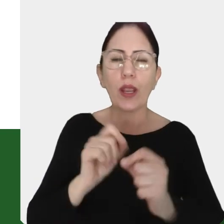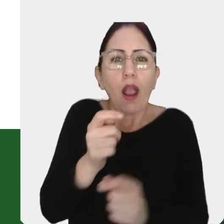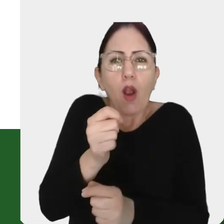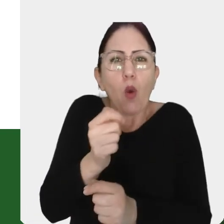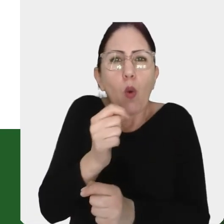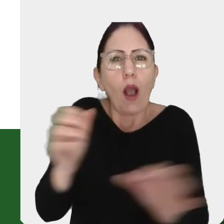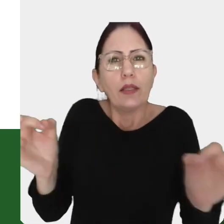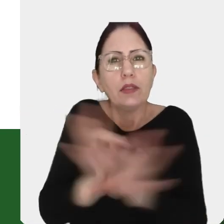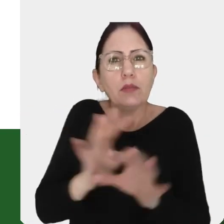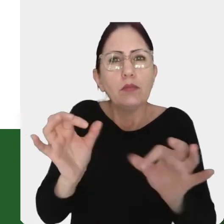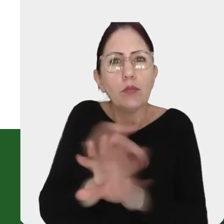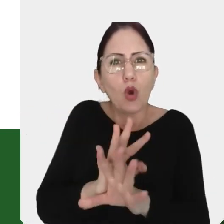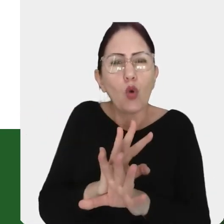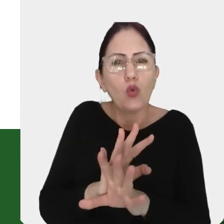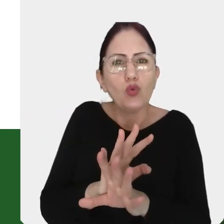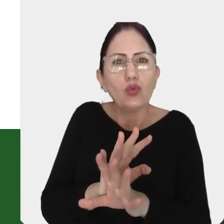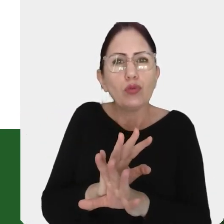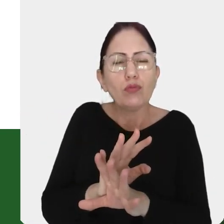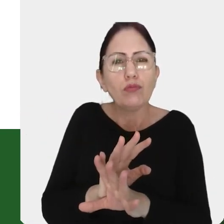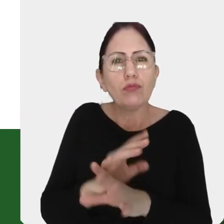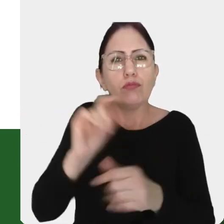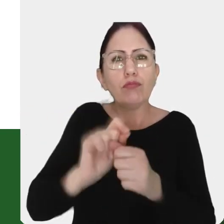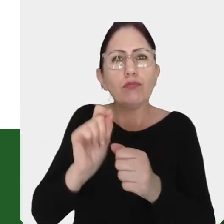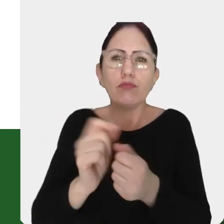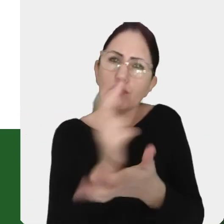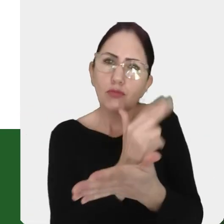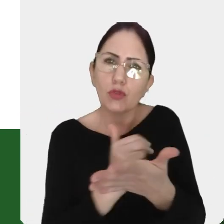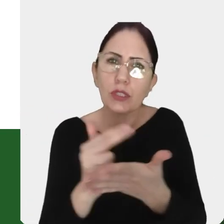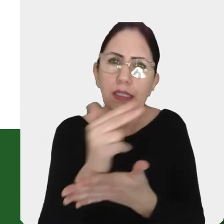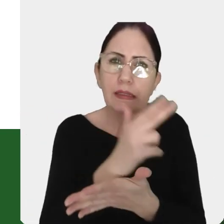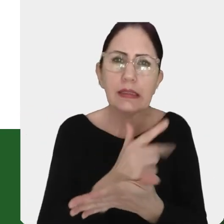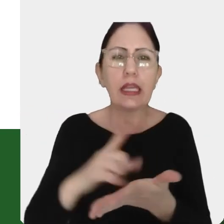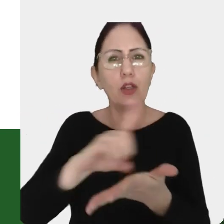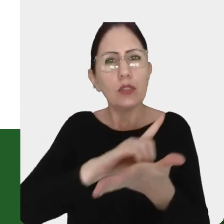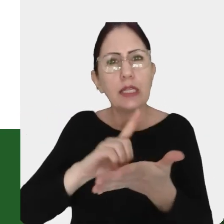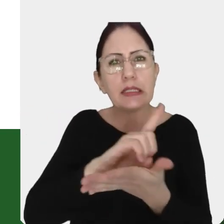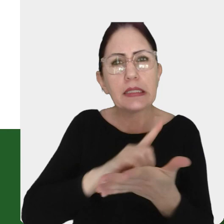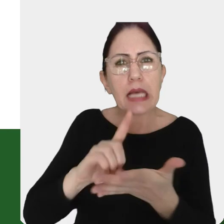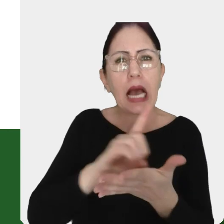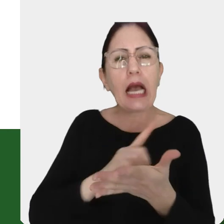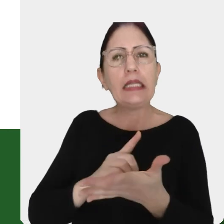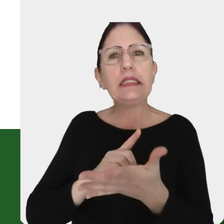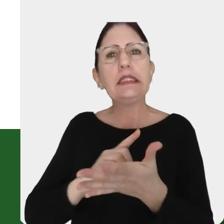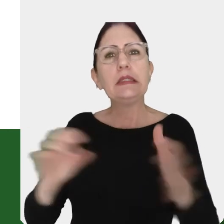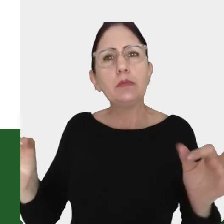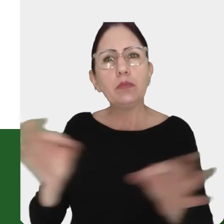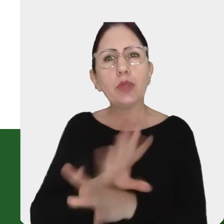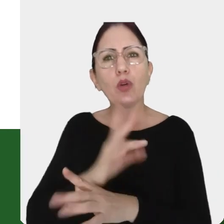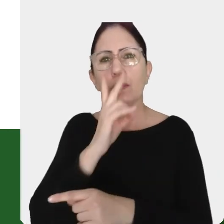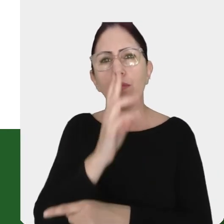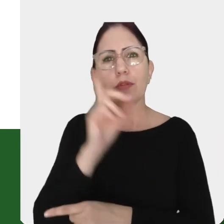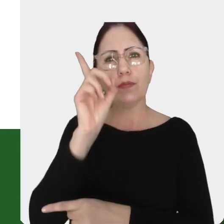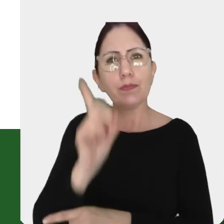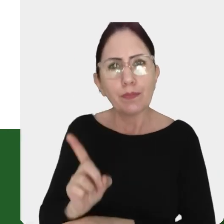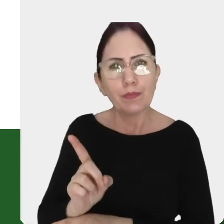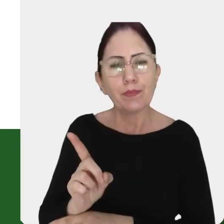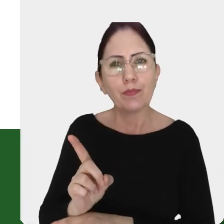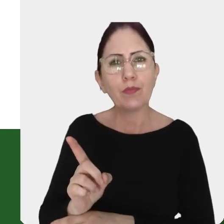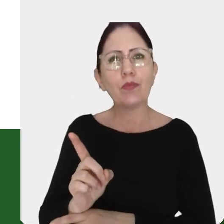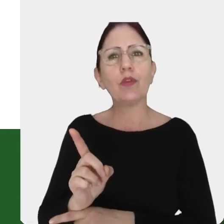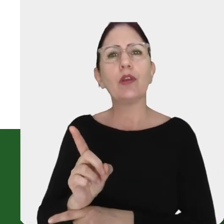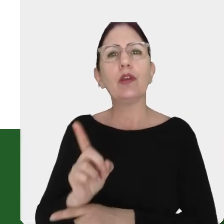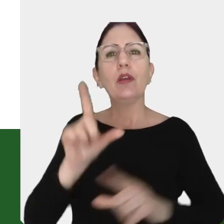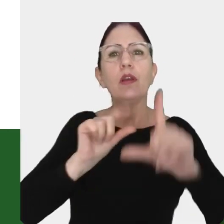prototipar todas as telas para depois finalizar com o design da interface, que é o que a gente também falou aqui, que